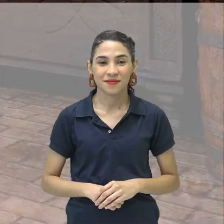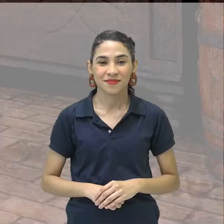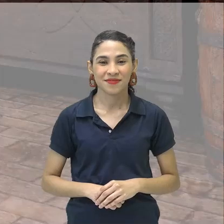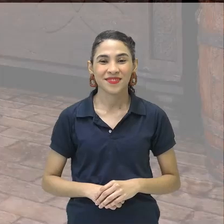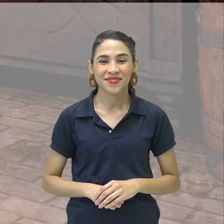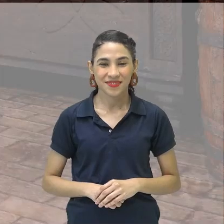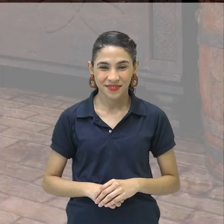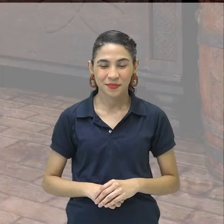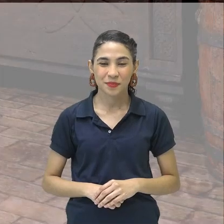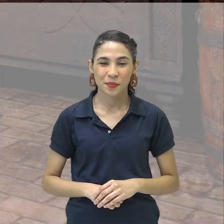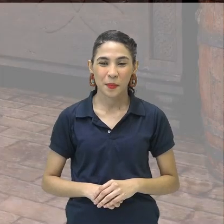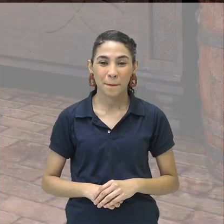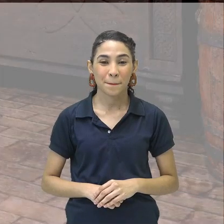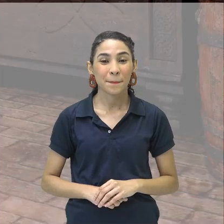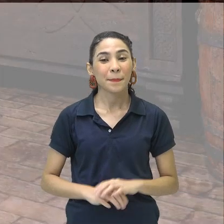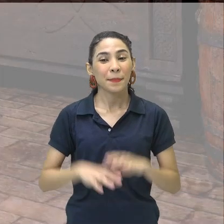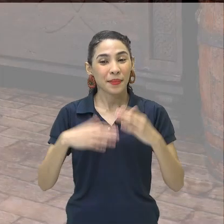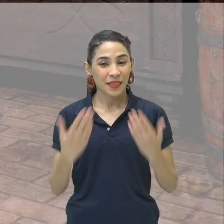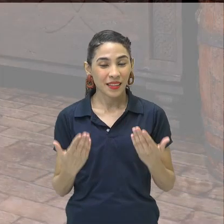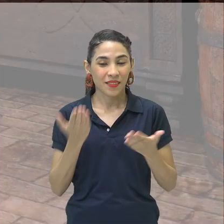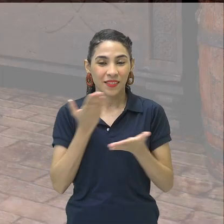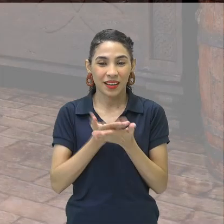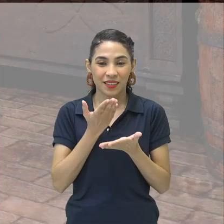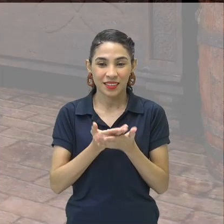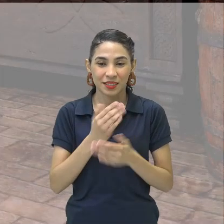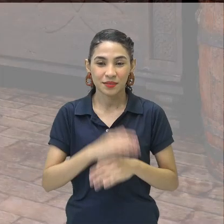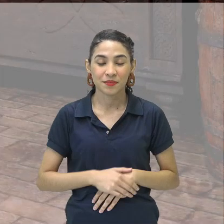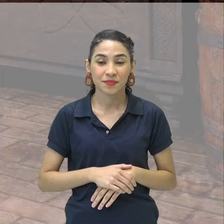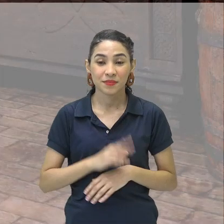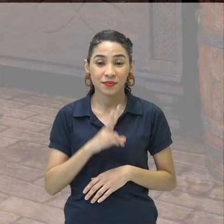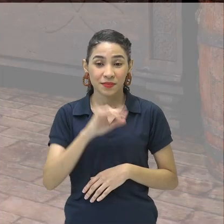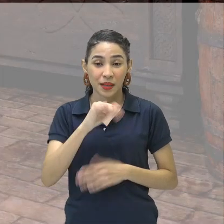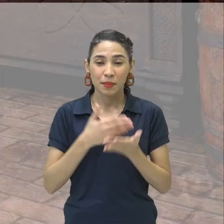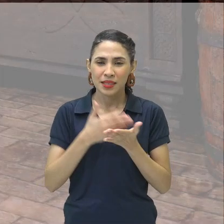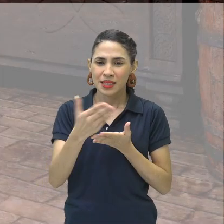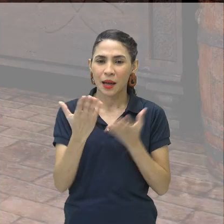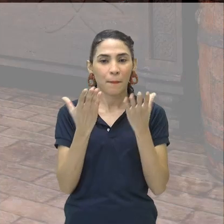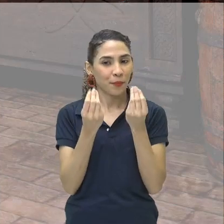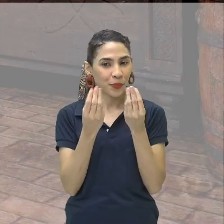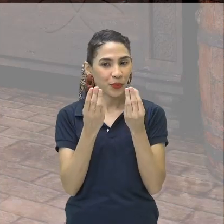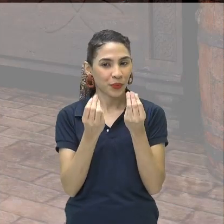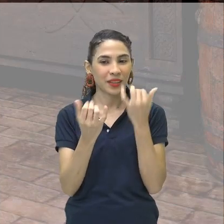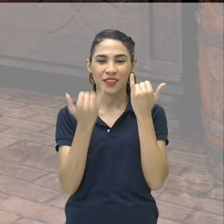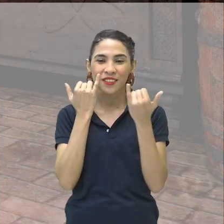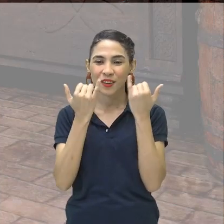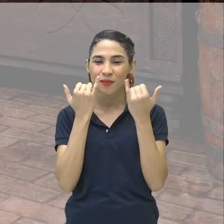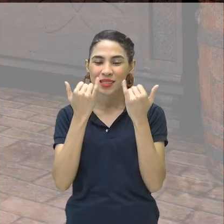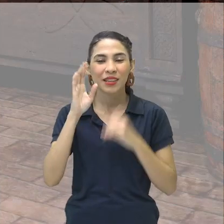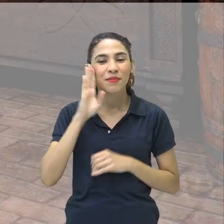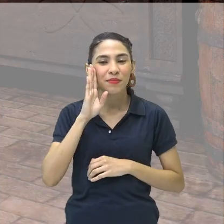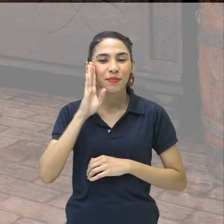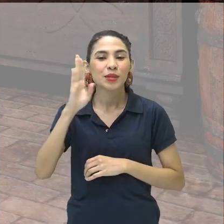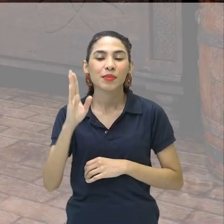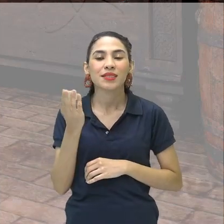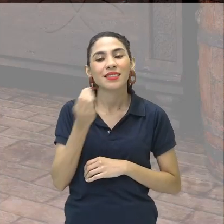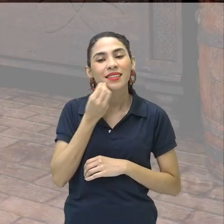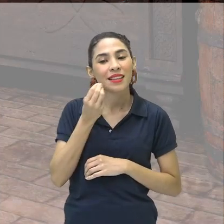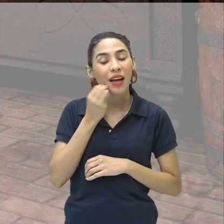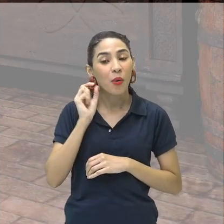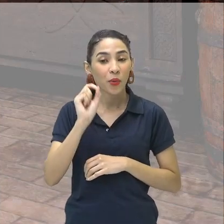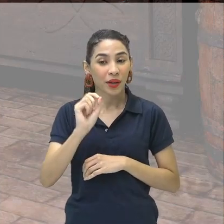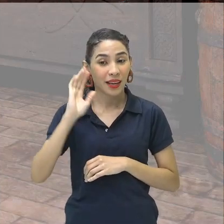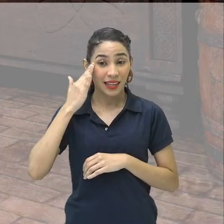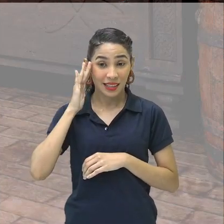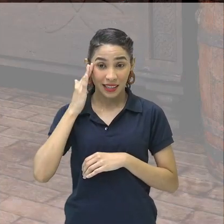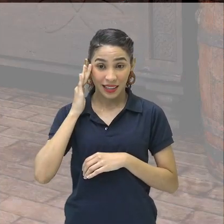Olá, queridos! Então, a aula hoje traz muita informação, principalmente para a gente tentar